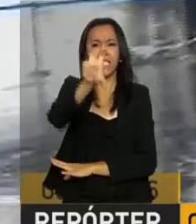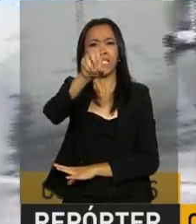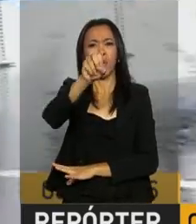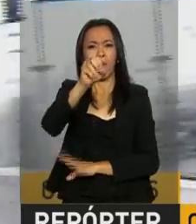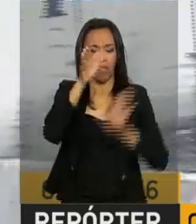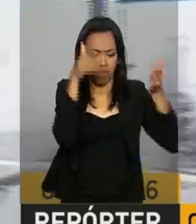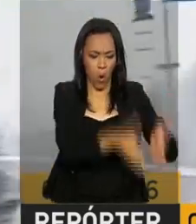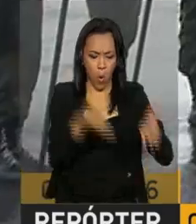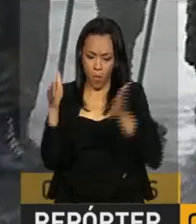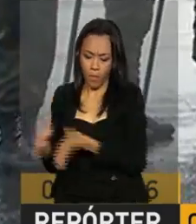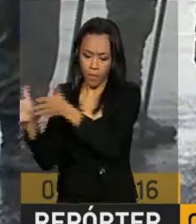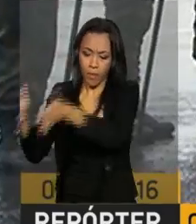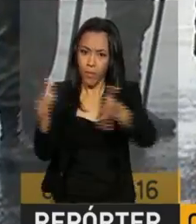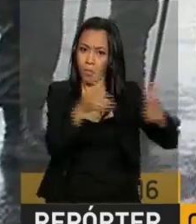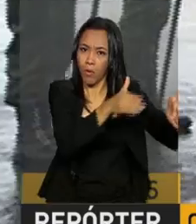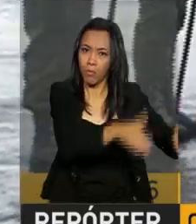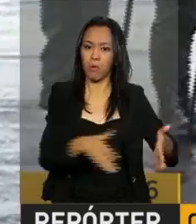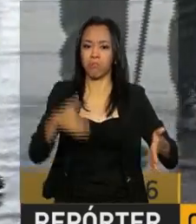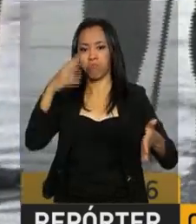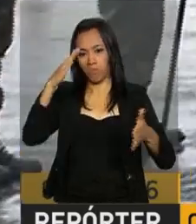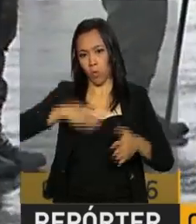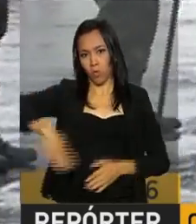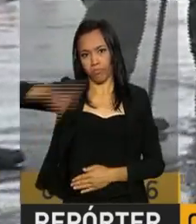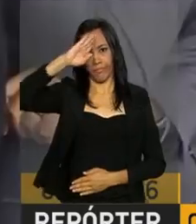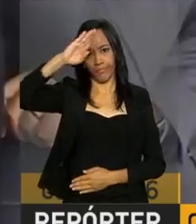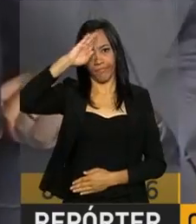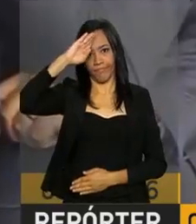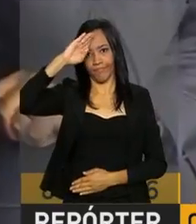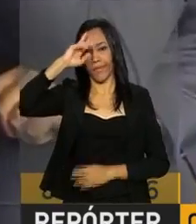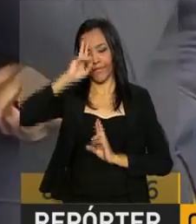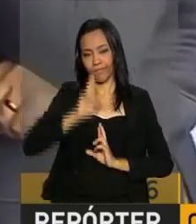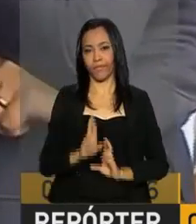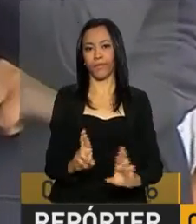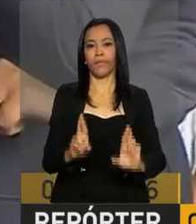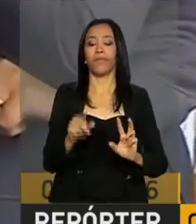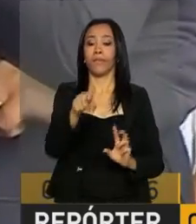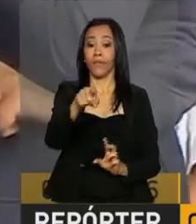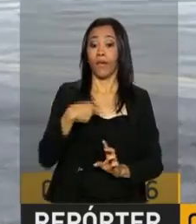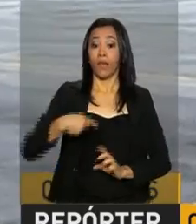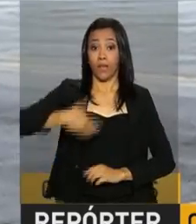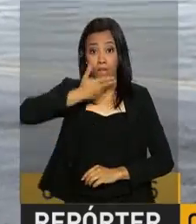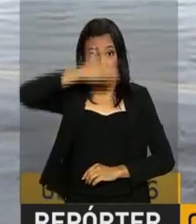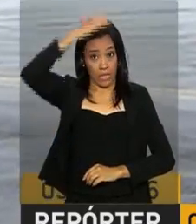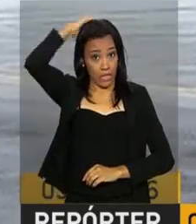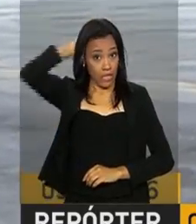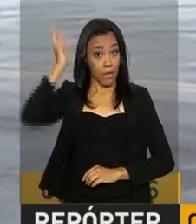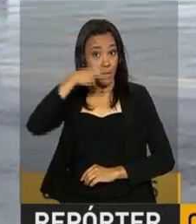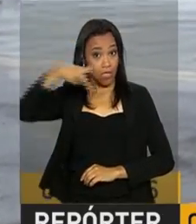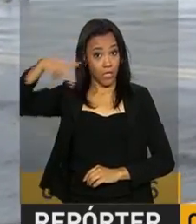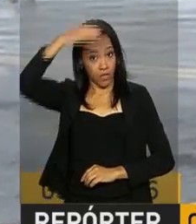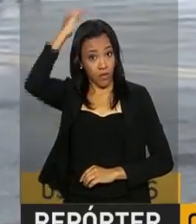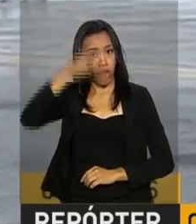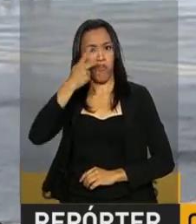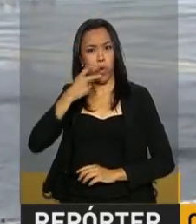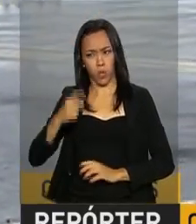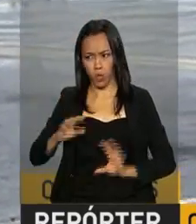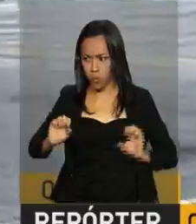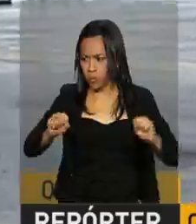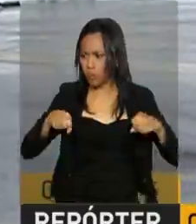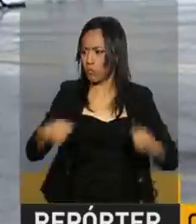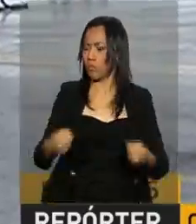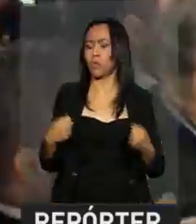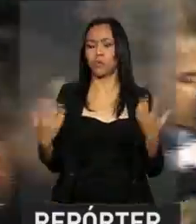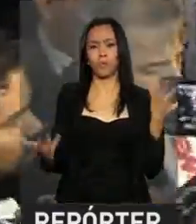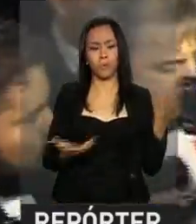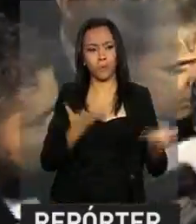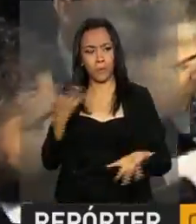caixões foram sendo retirados com honras militares. Temer destacou a união de esforços para enfrentar o